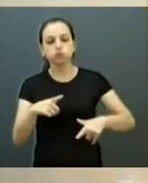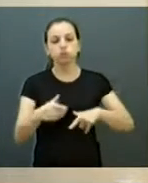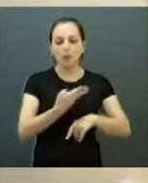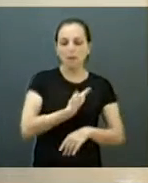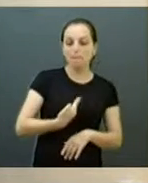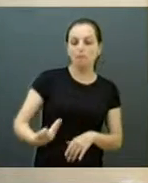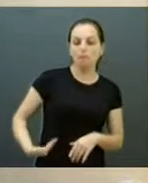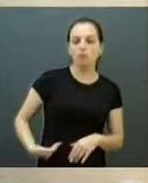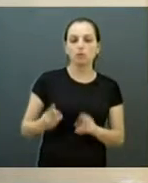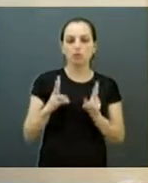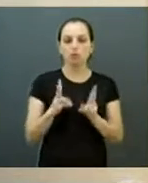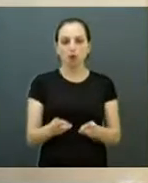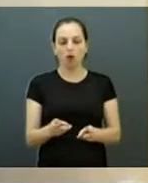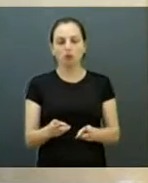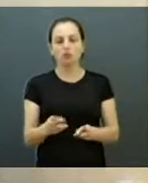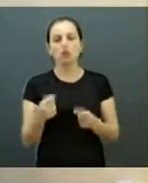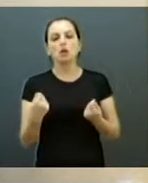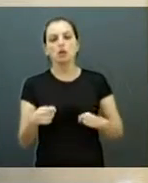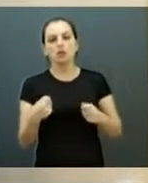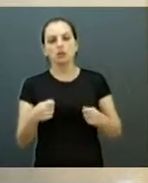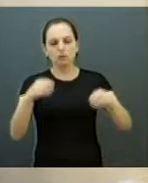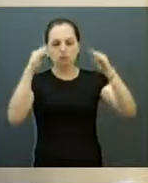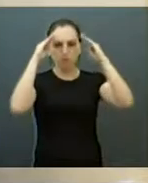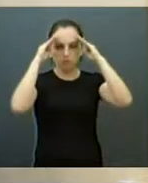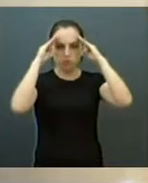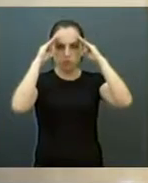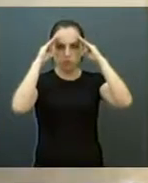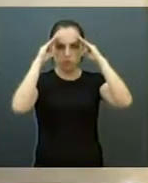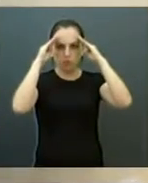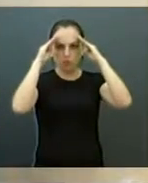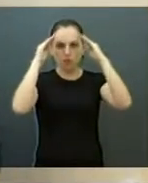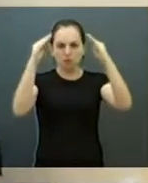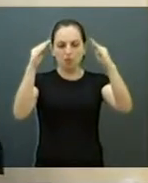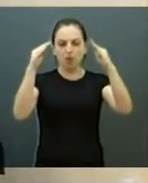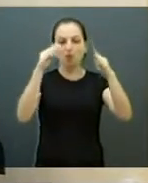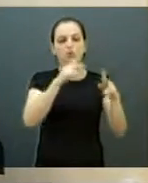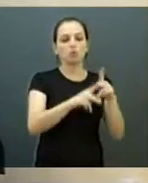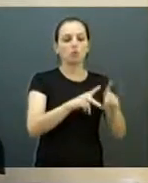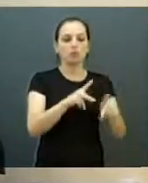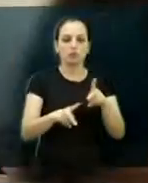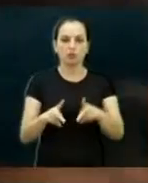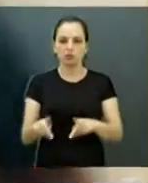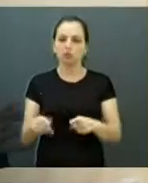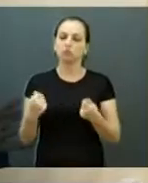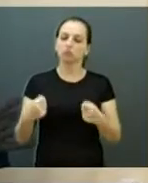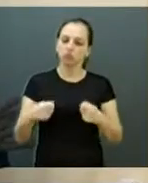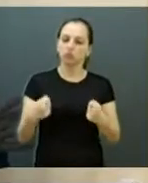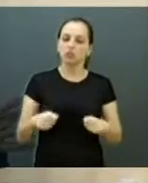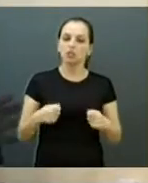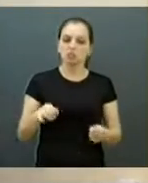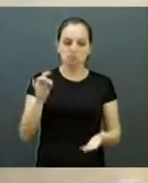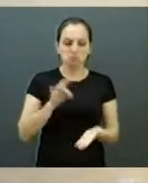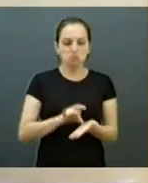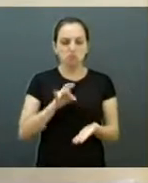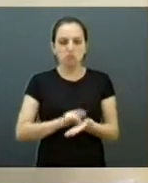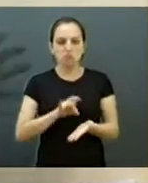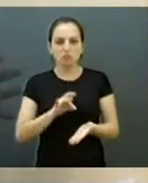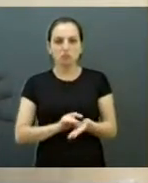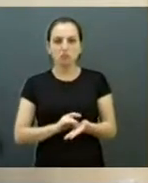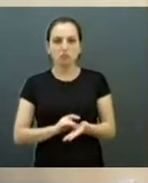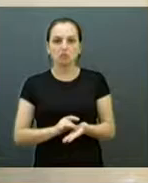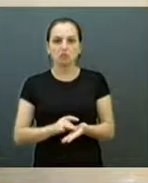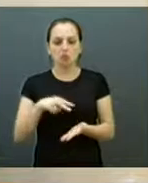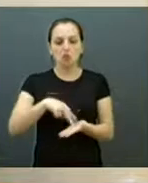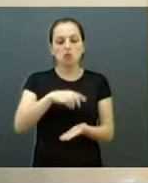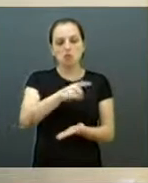jeito e tem que ter um respeito da população e tem que respeitar a população e com toda certeza depois que ouvir todos os